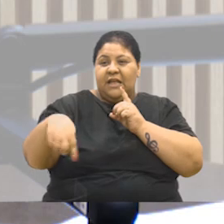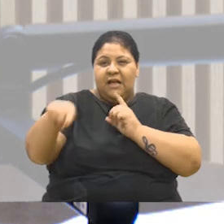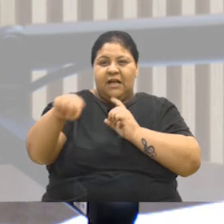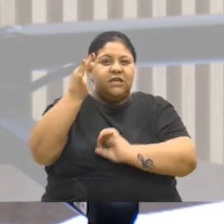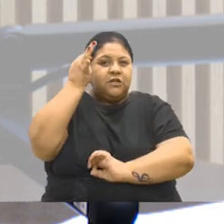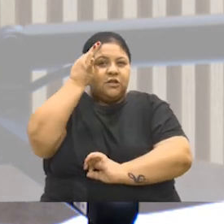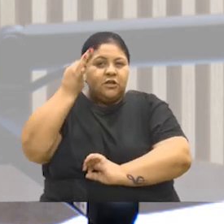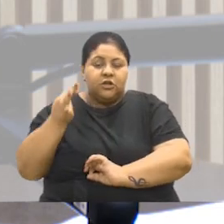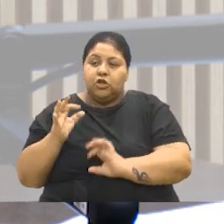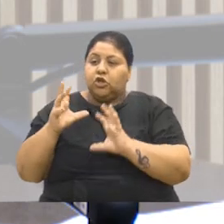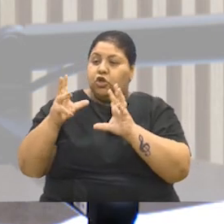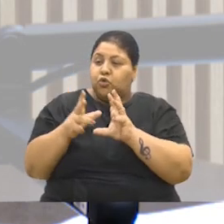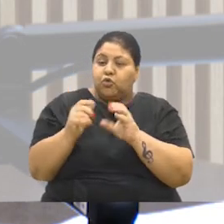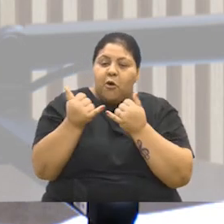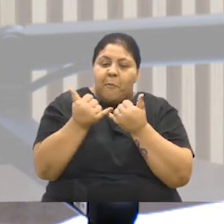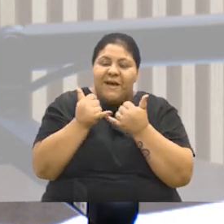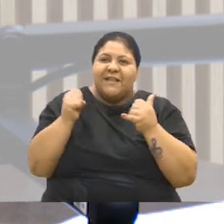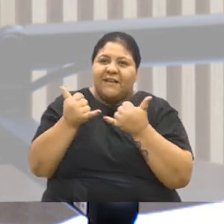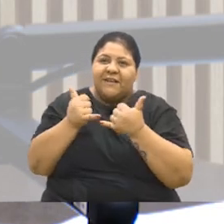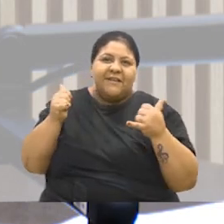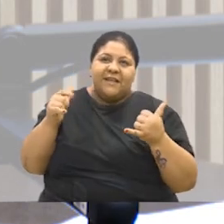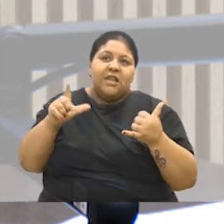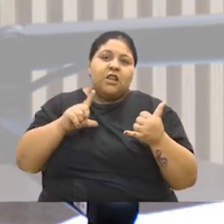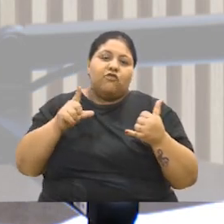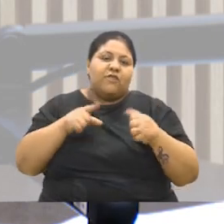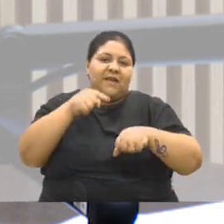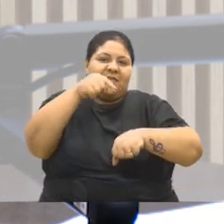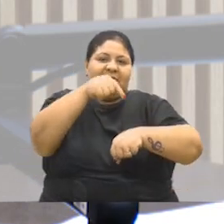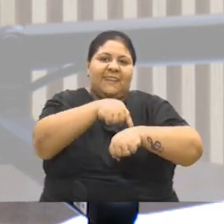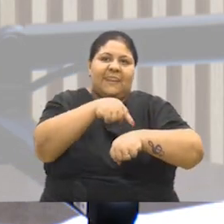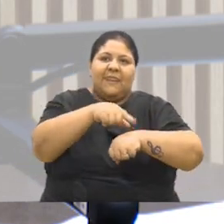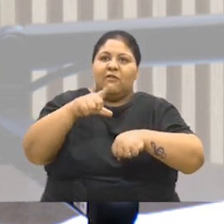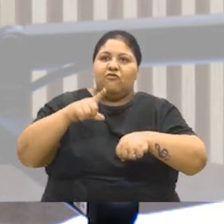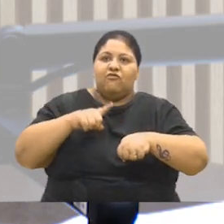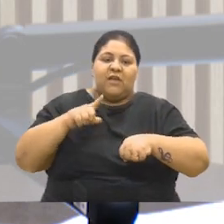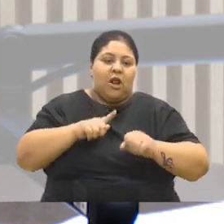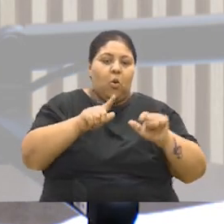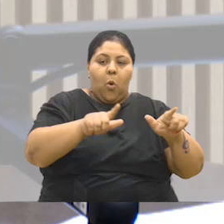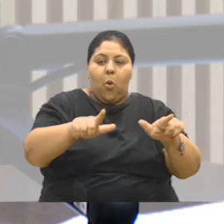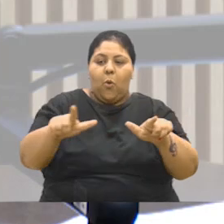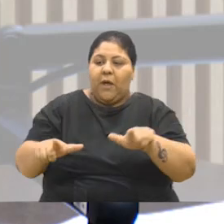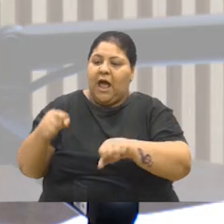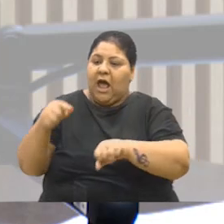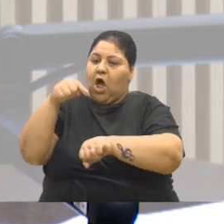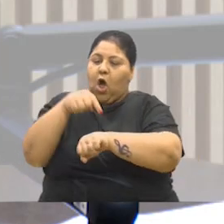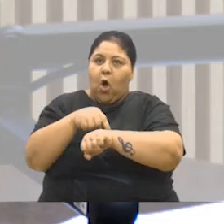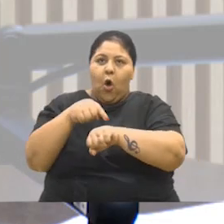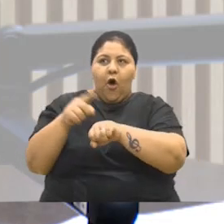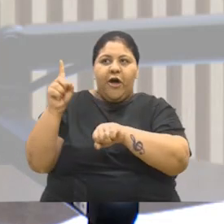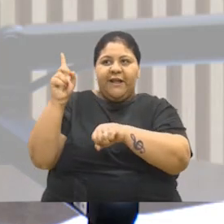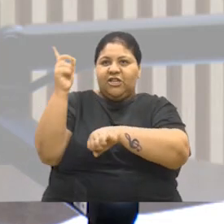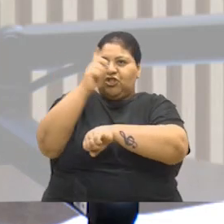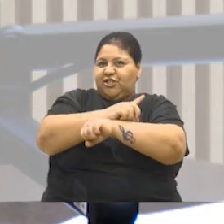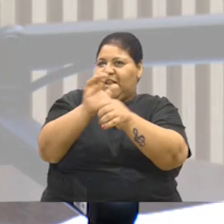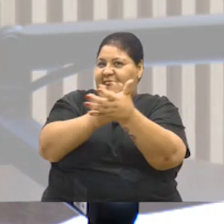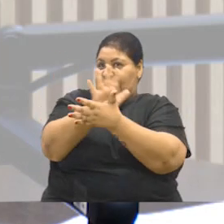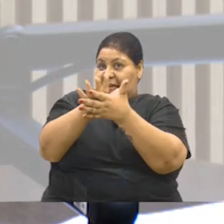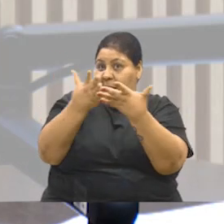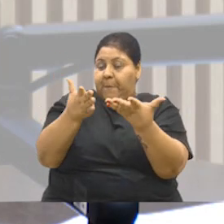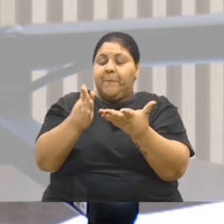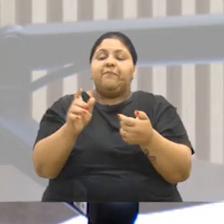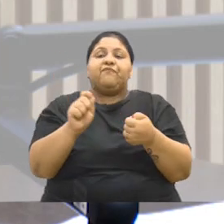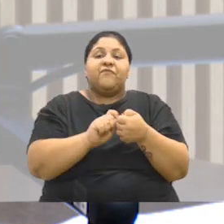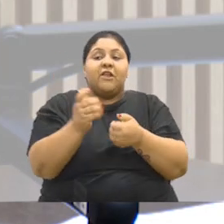tudo é energia, não existe tempo e não existe espaço, não existe hora, não existe dia. Então, eu faço os